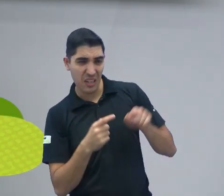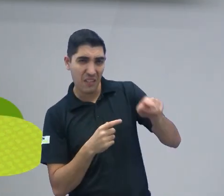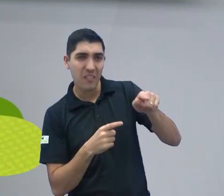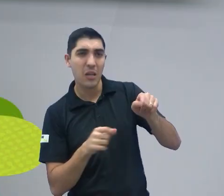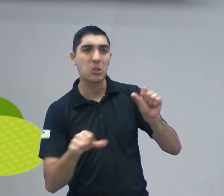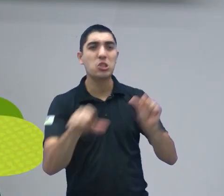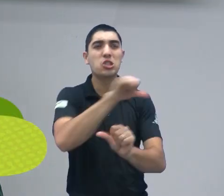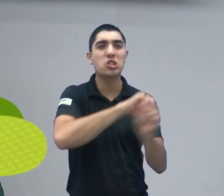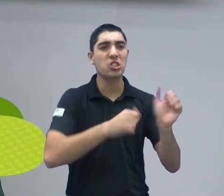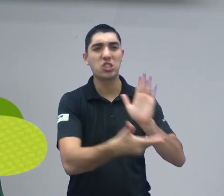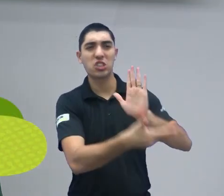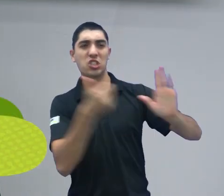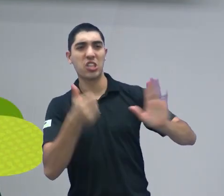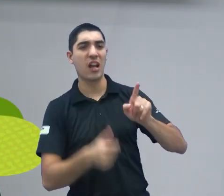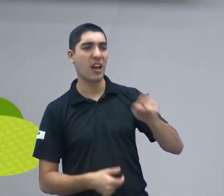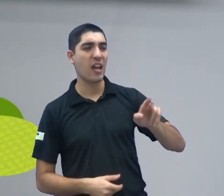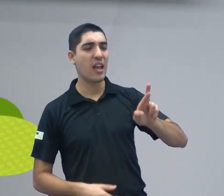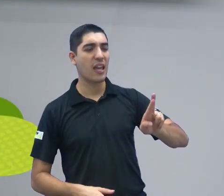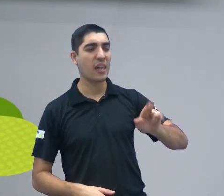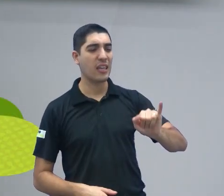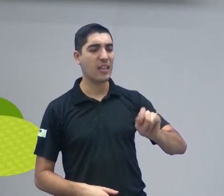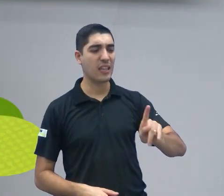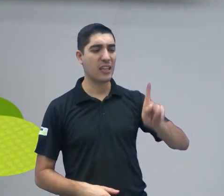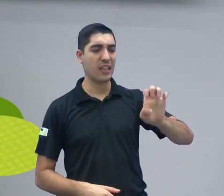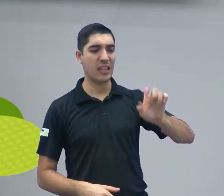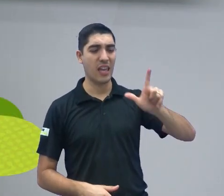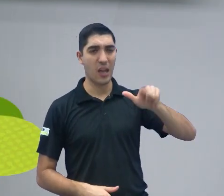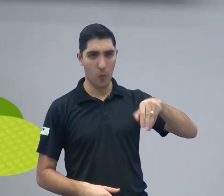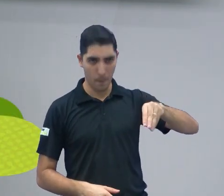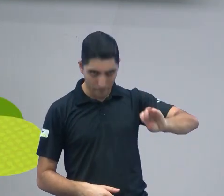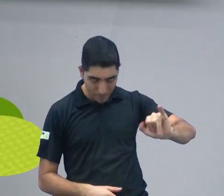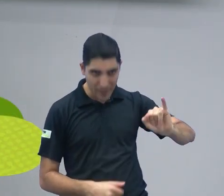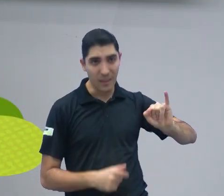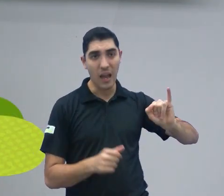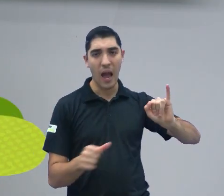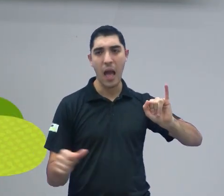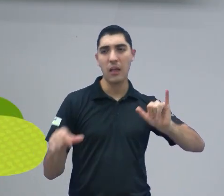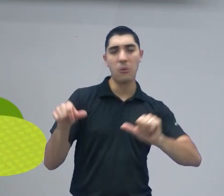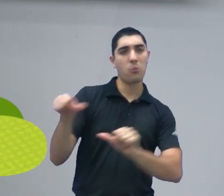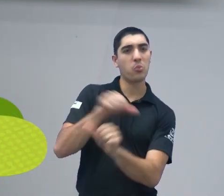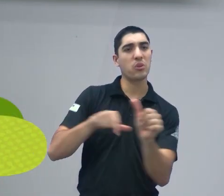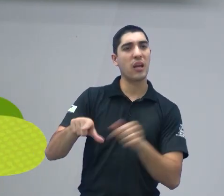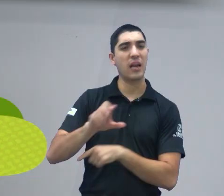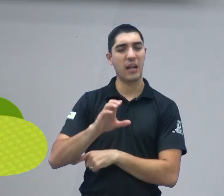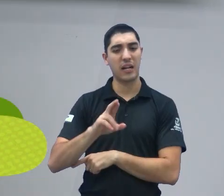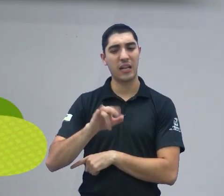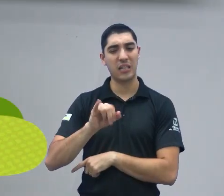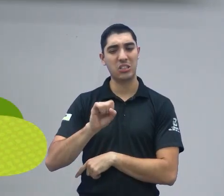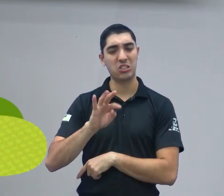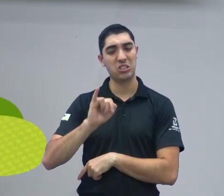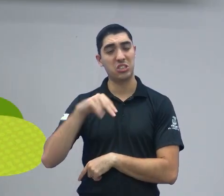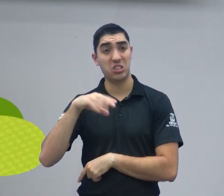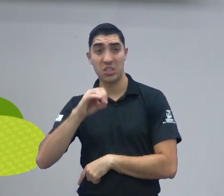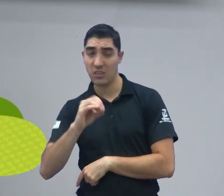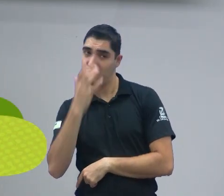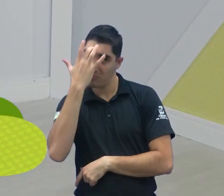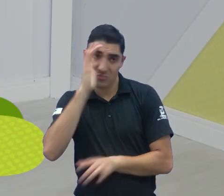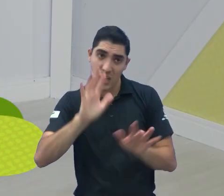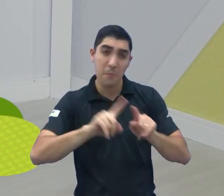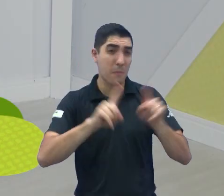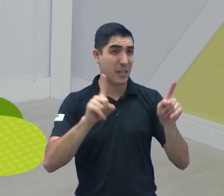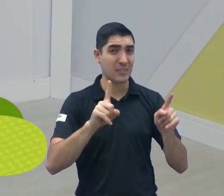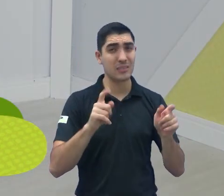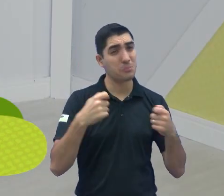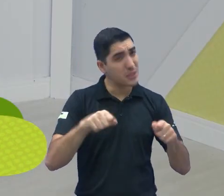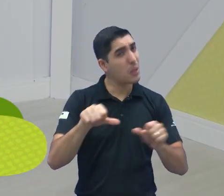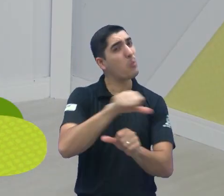ataque titular do São José, até porque ele pouco funcionou até então. Então, de fato, o Marelli tem que mudar o time hoje. Não adianta repetir a escalação hoje, não. Eu acho que